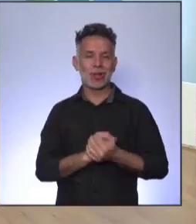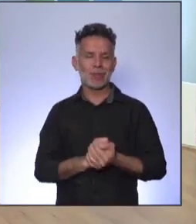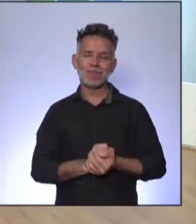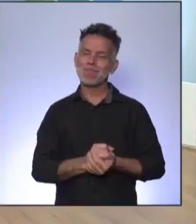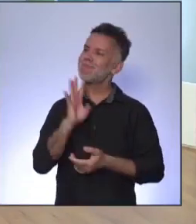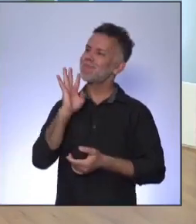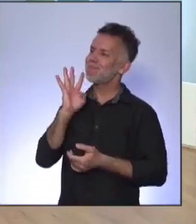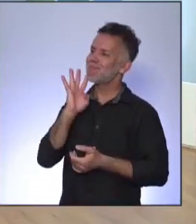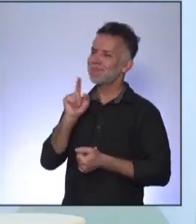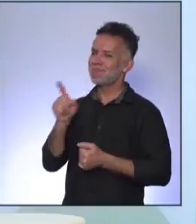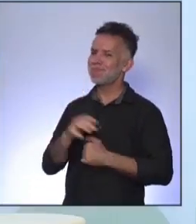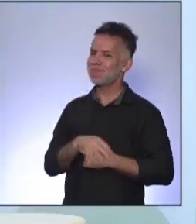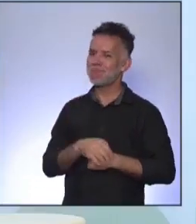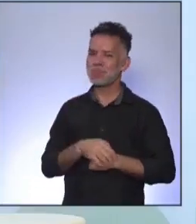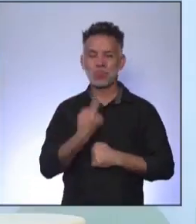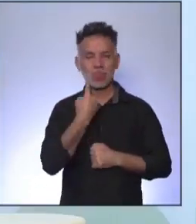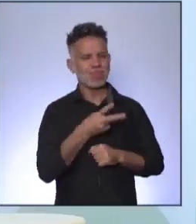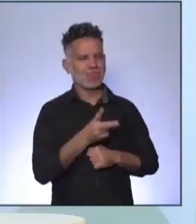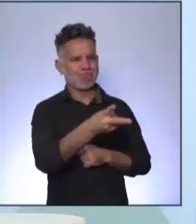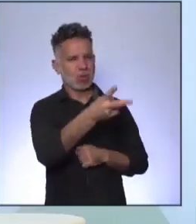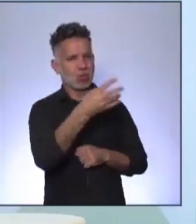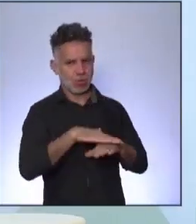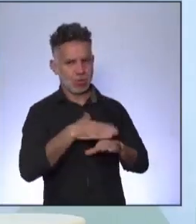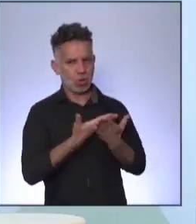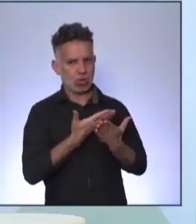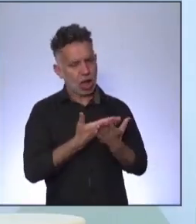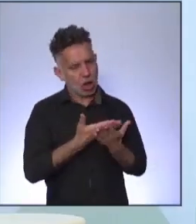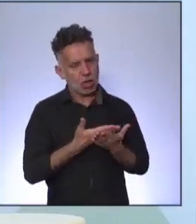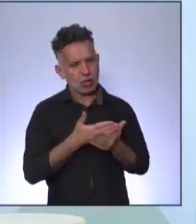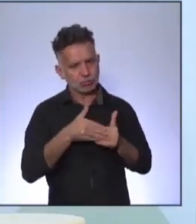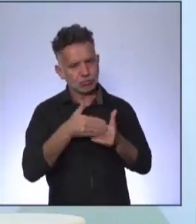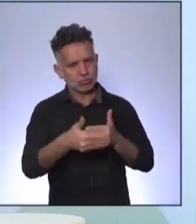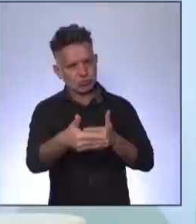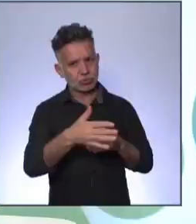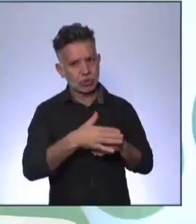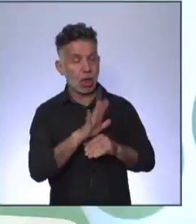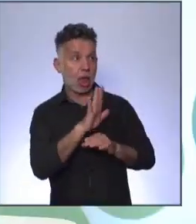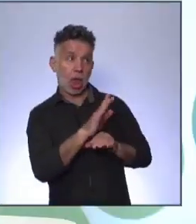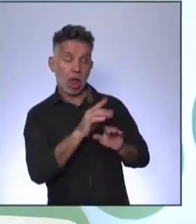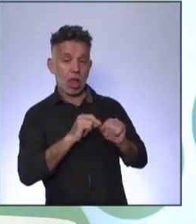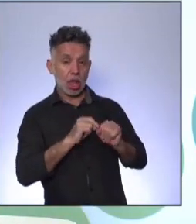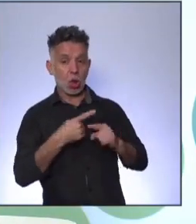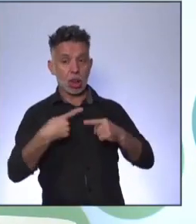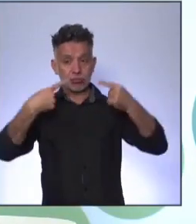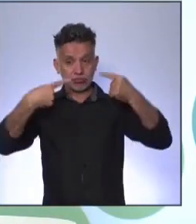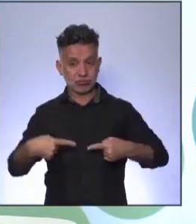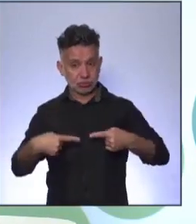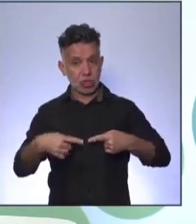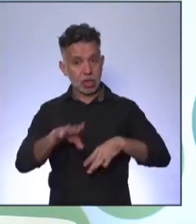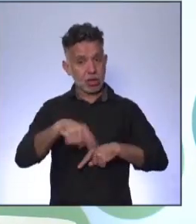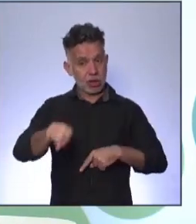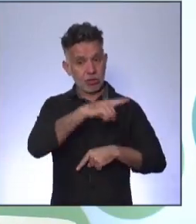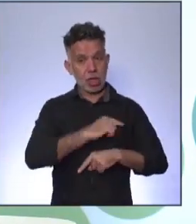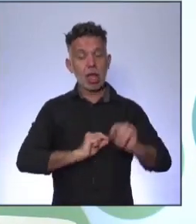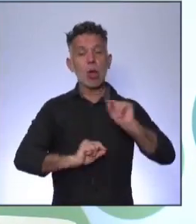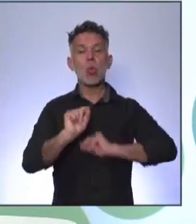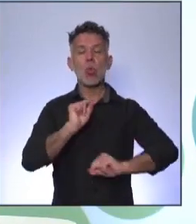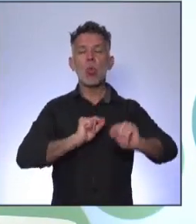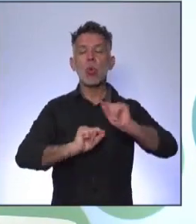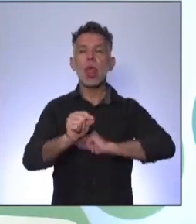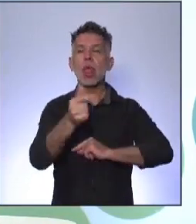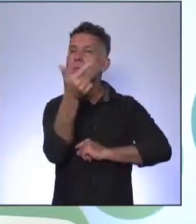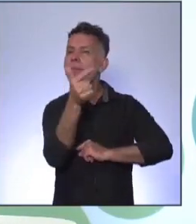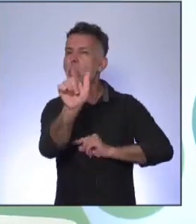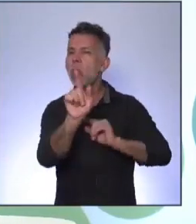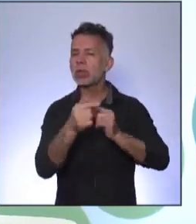Legal. Vamos passar, então, aqui para a gente prosseguir na nossa aula? E aí o desafio para vocês é uma